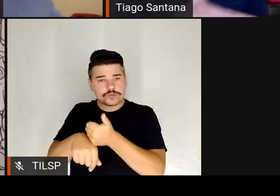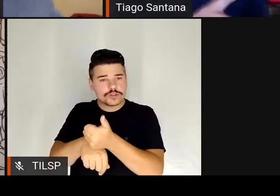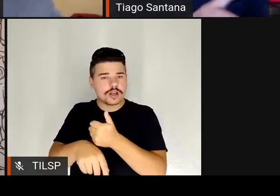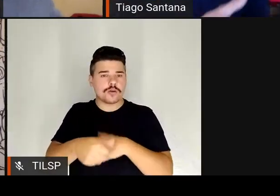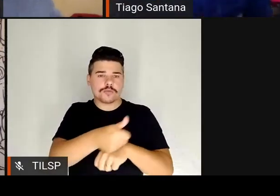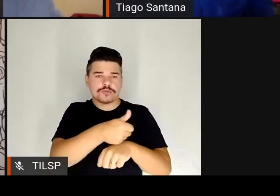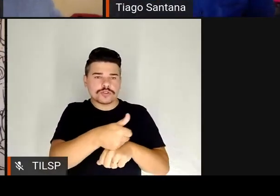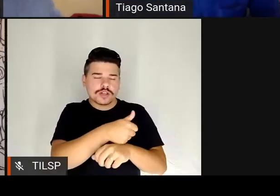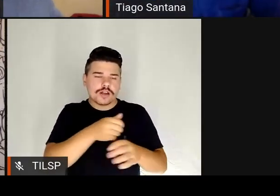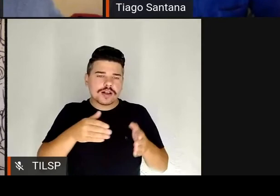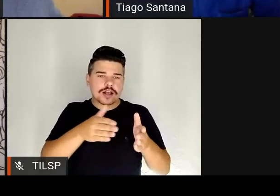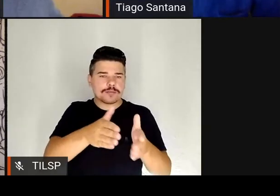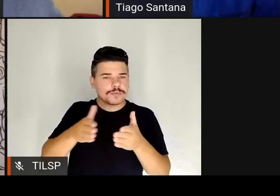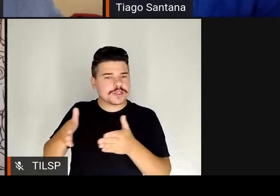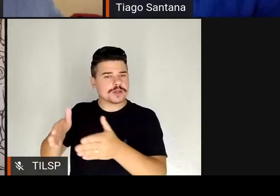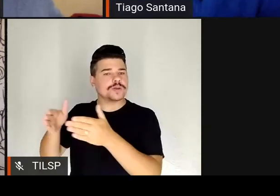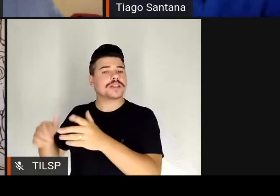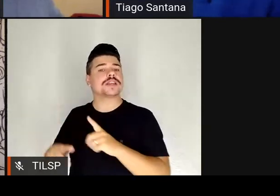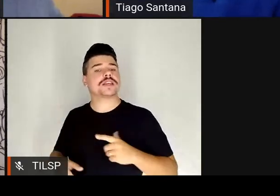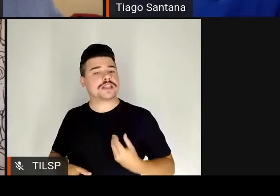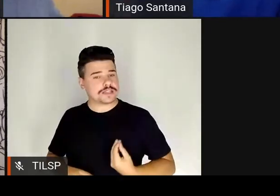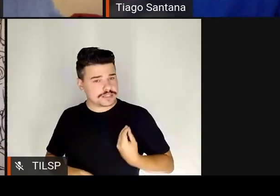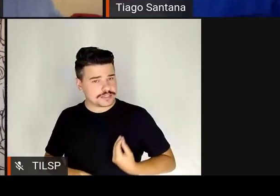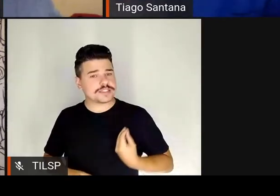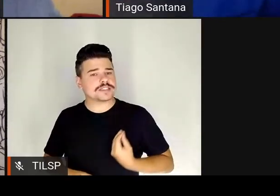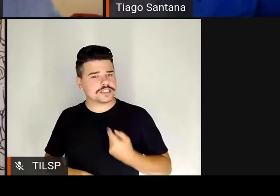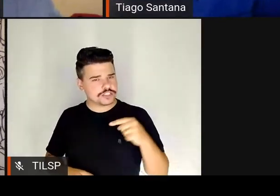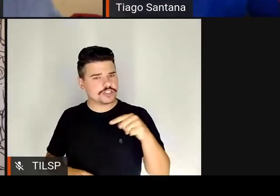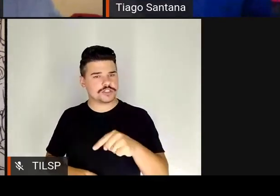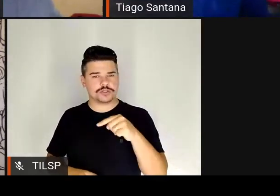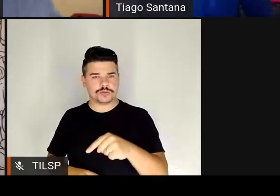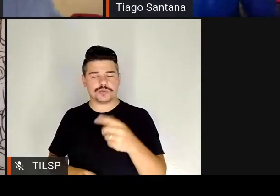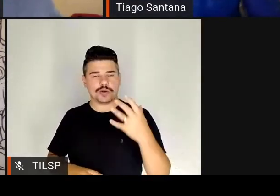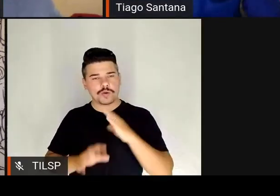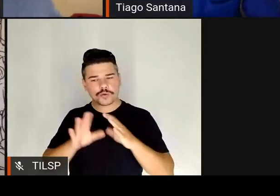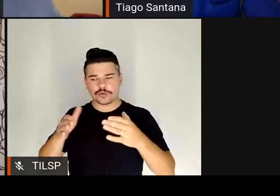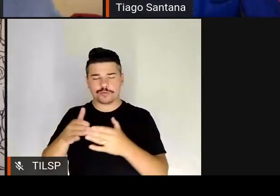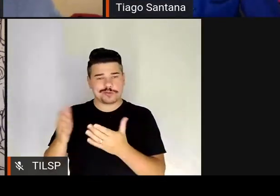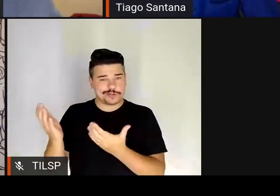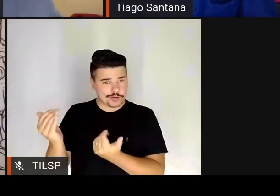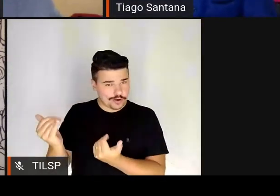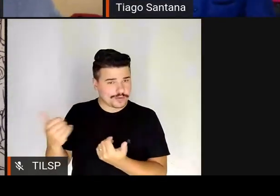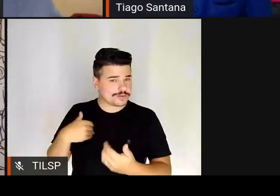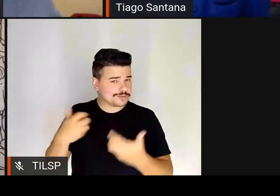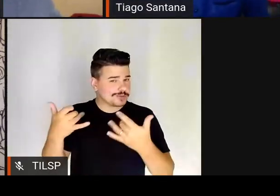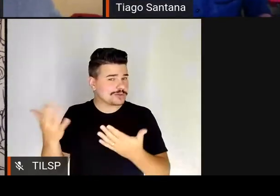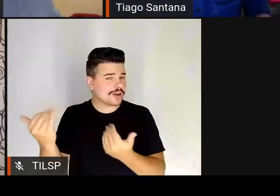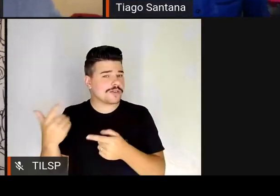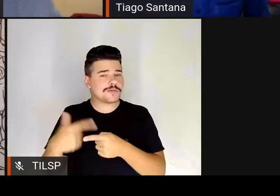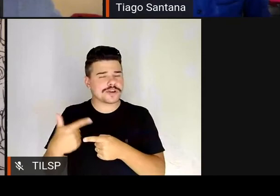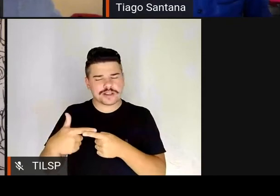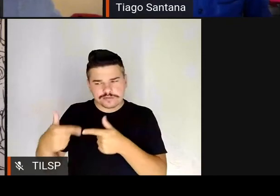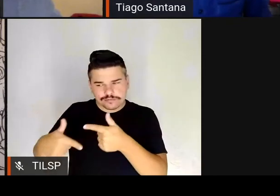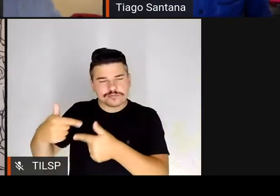e aí existe muito isso nessa jovem, eu estou falando jovem, mas nesse frescor de uma produção